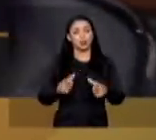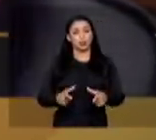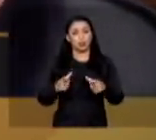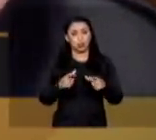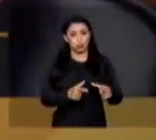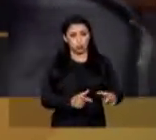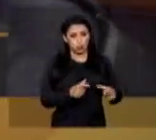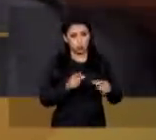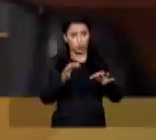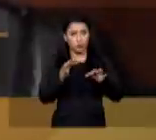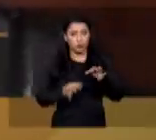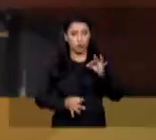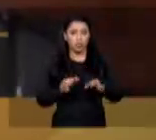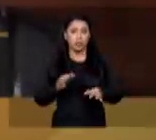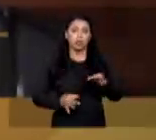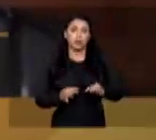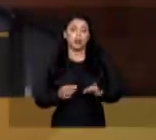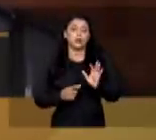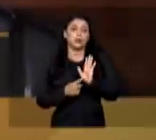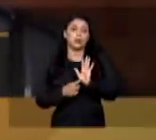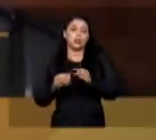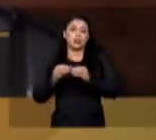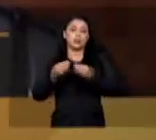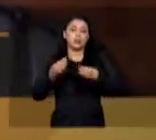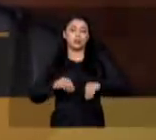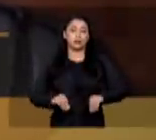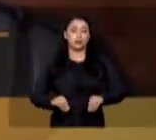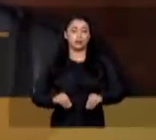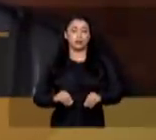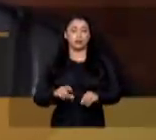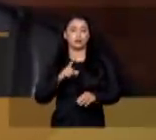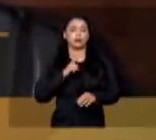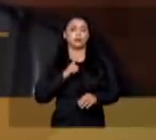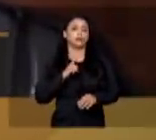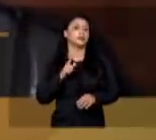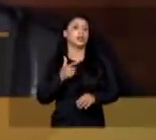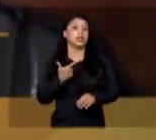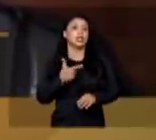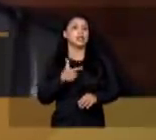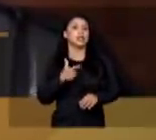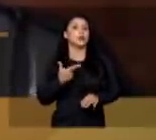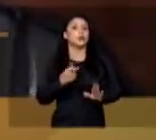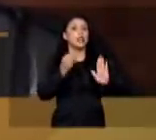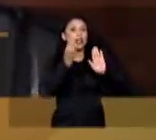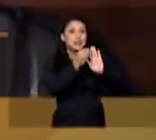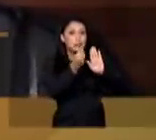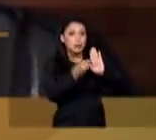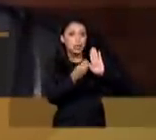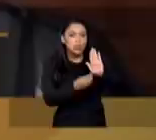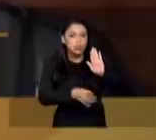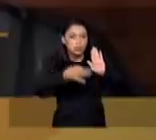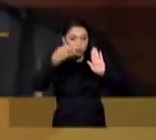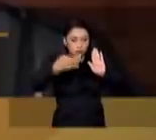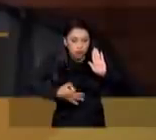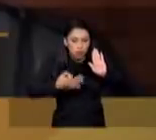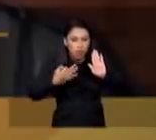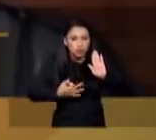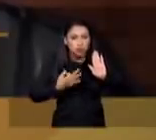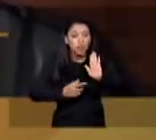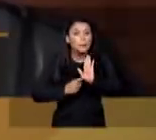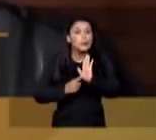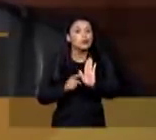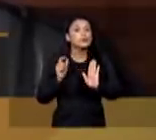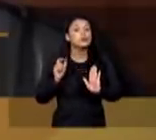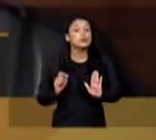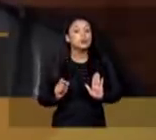dos efeitos da prejudicialidade declarada. A ausência de específica impugnação